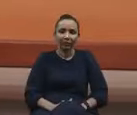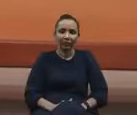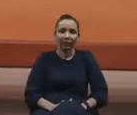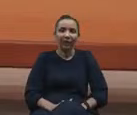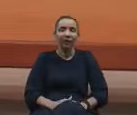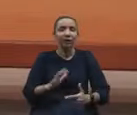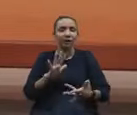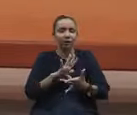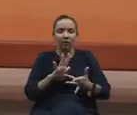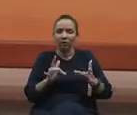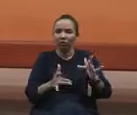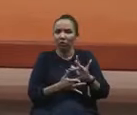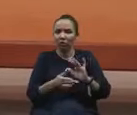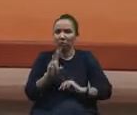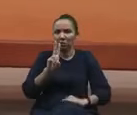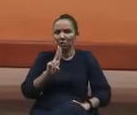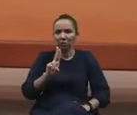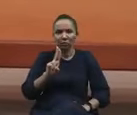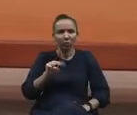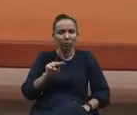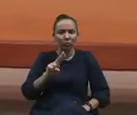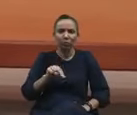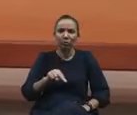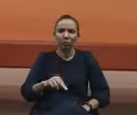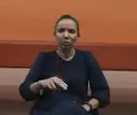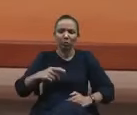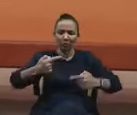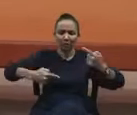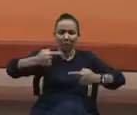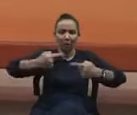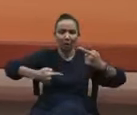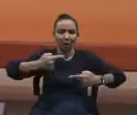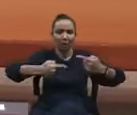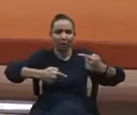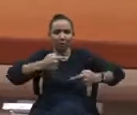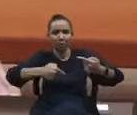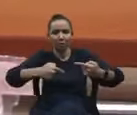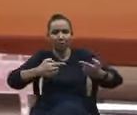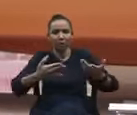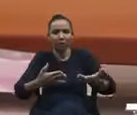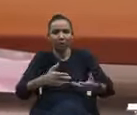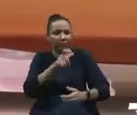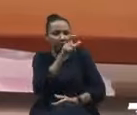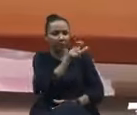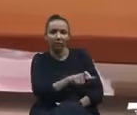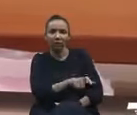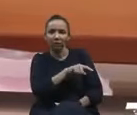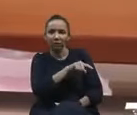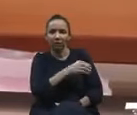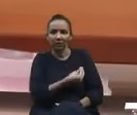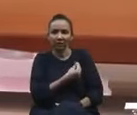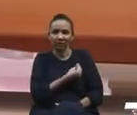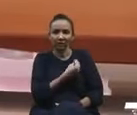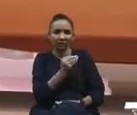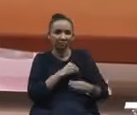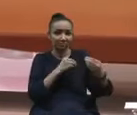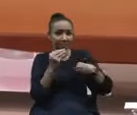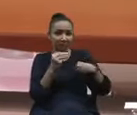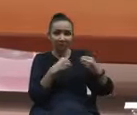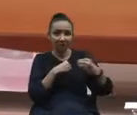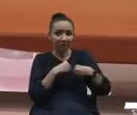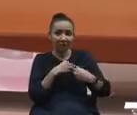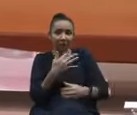saduceus que era que era racionalistas não tente convencer médico argumentando com